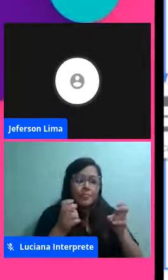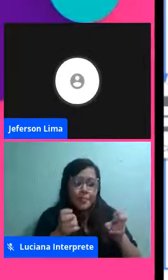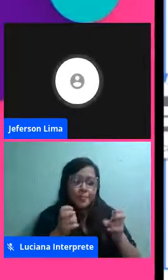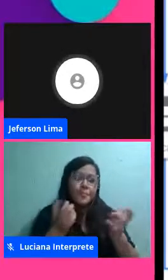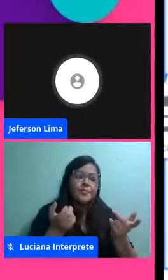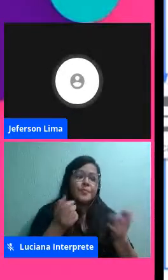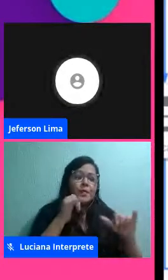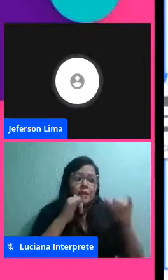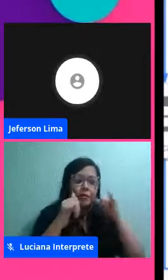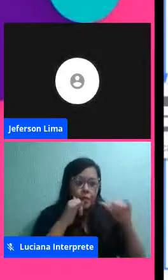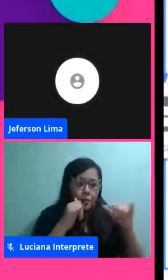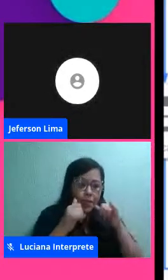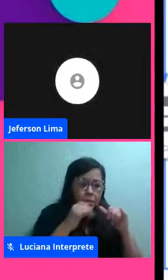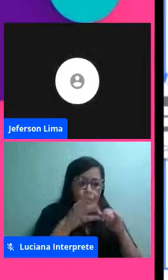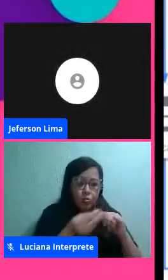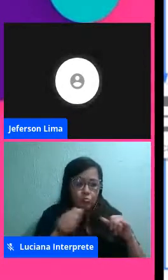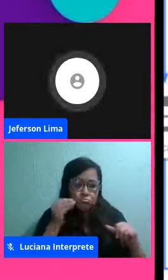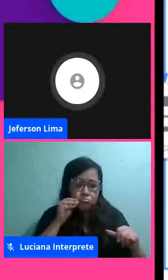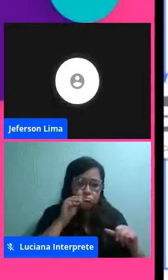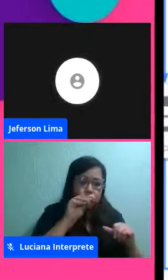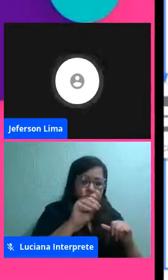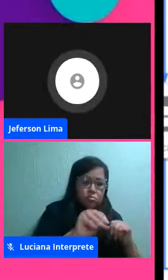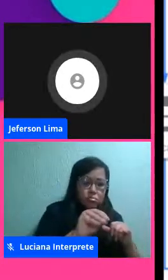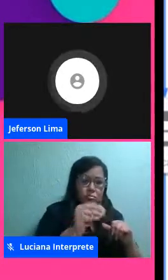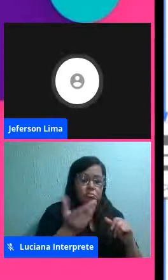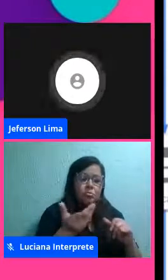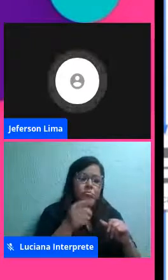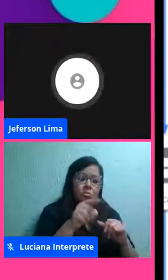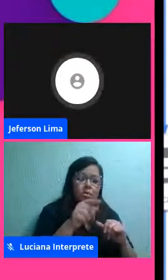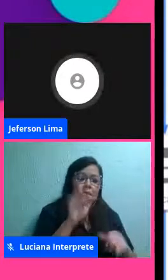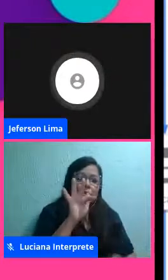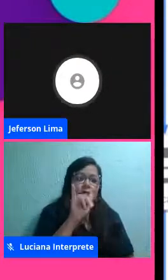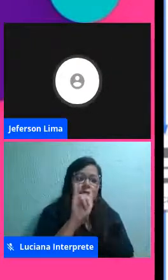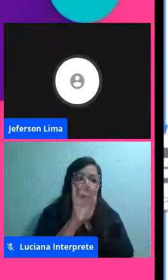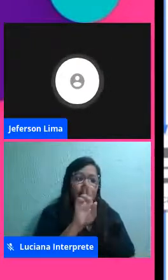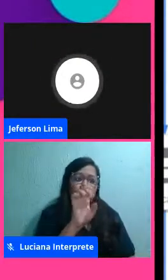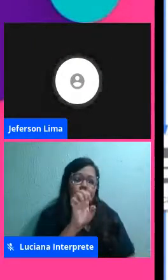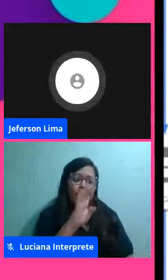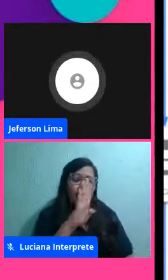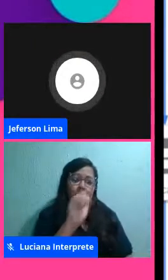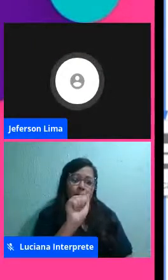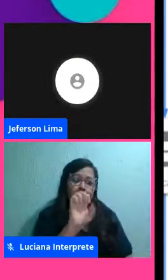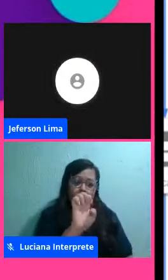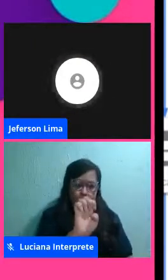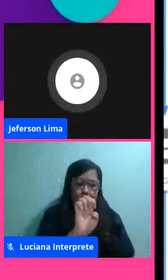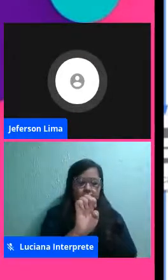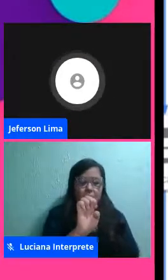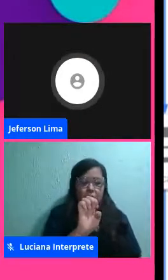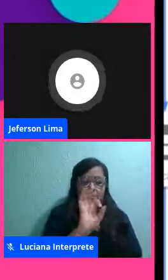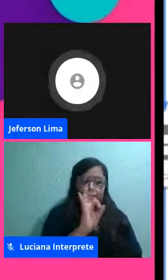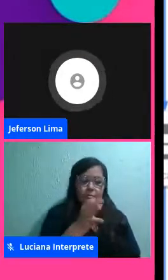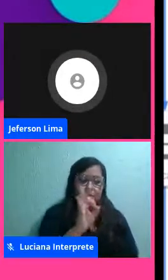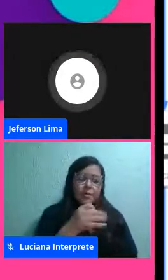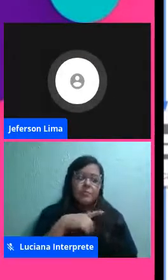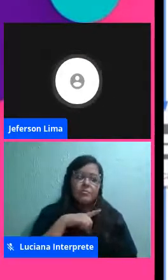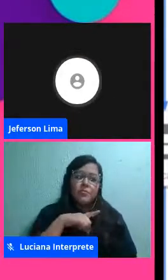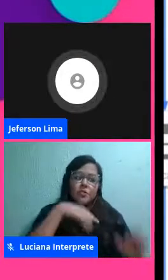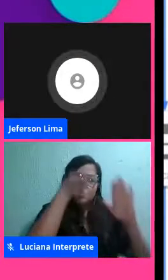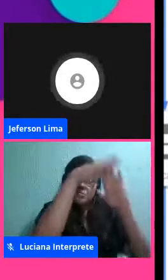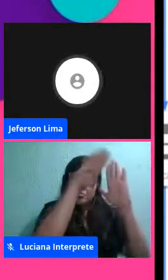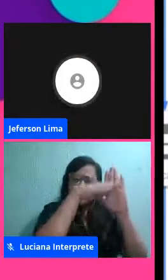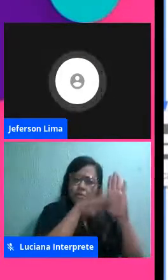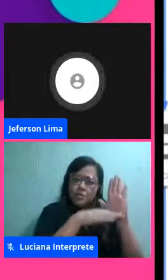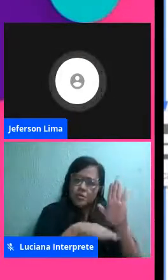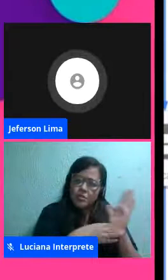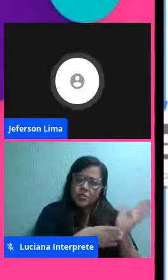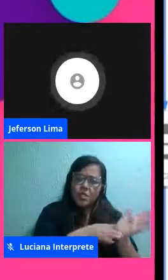dentro de um repositório do Firebase. Tranquilo? No projeto que a gente estava administrando lá na faculdade, né? Aí a gente tinha outras ideias,